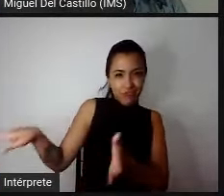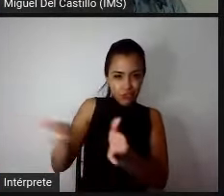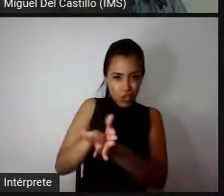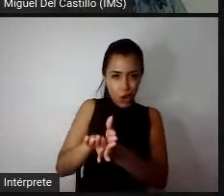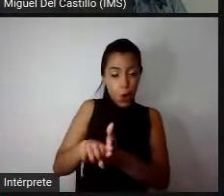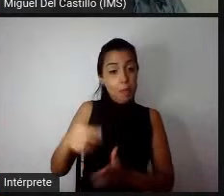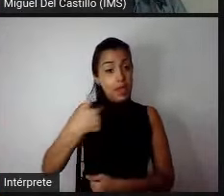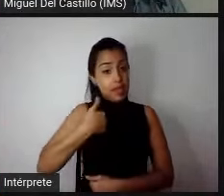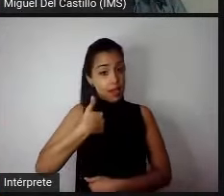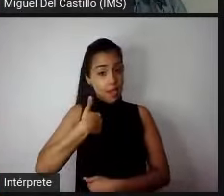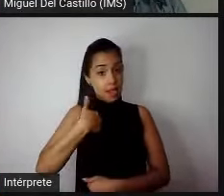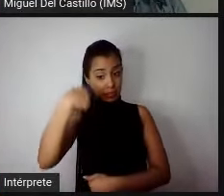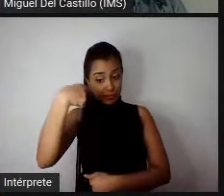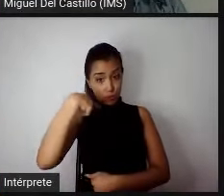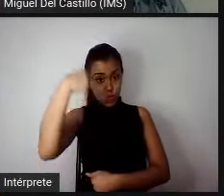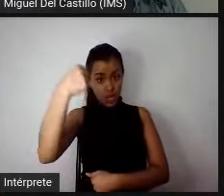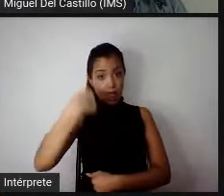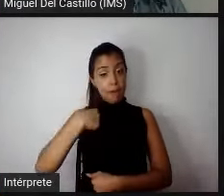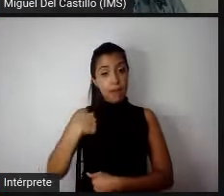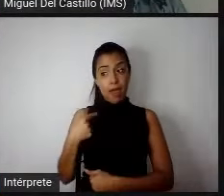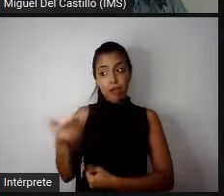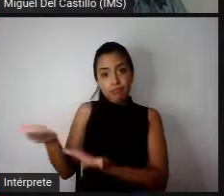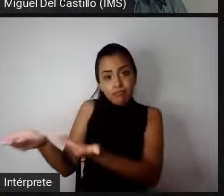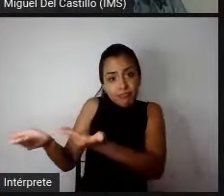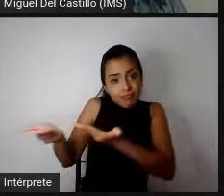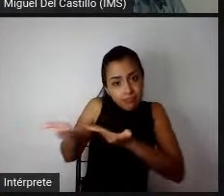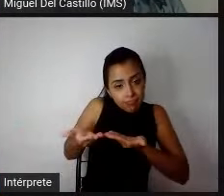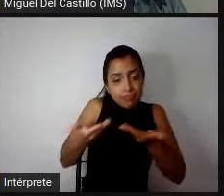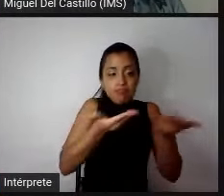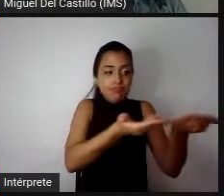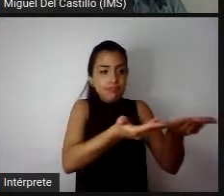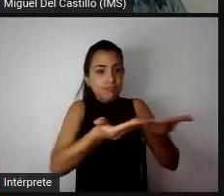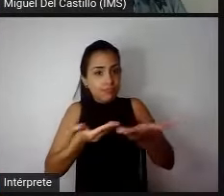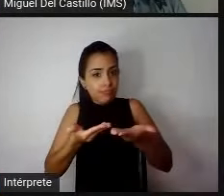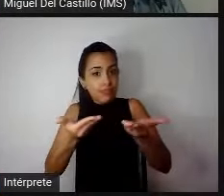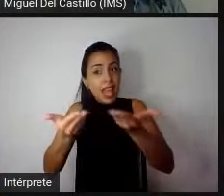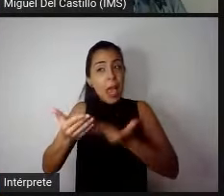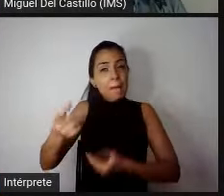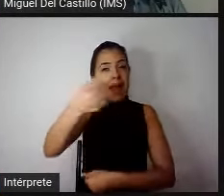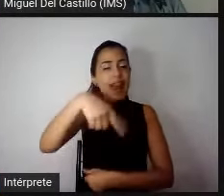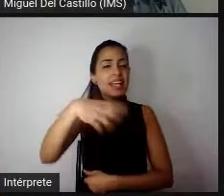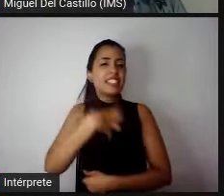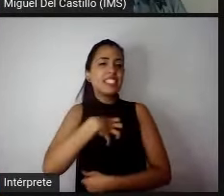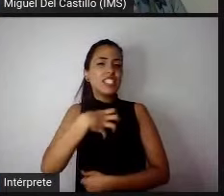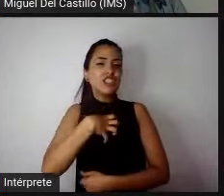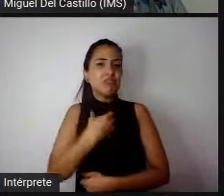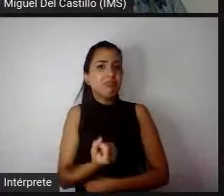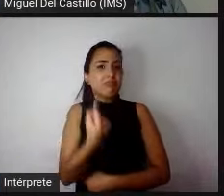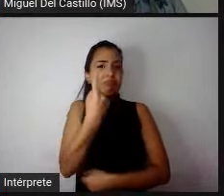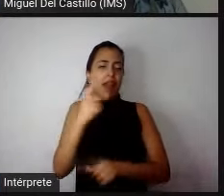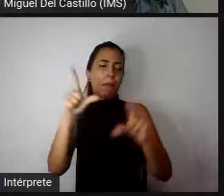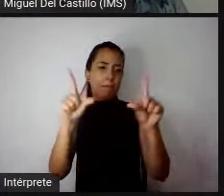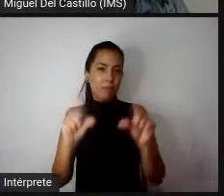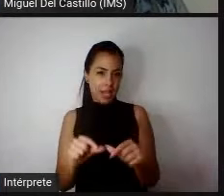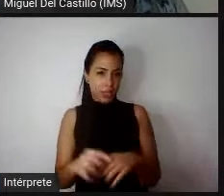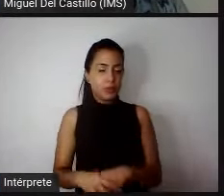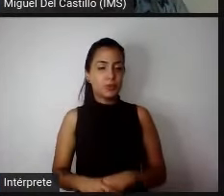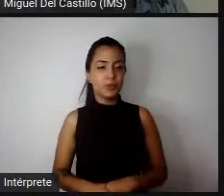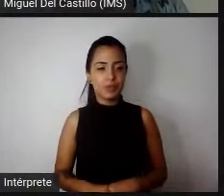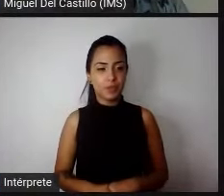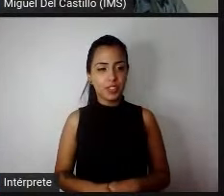recebê-las para fazê-las sentir um pouco menos estranho na vinda, não? Bom,